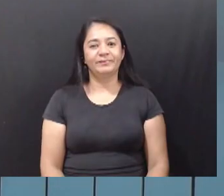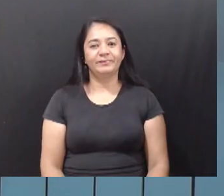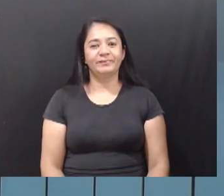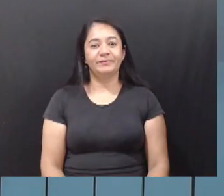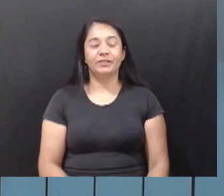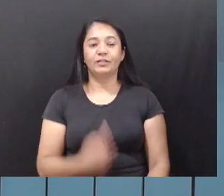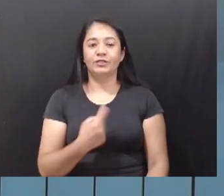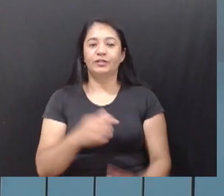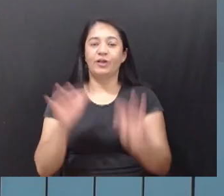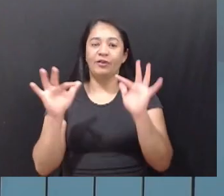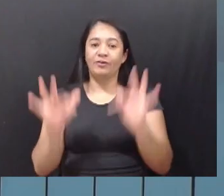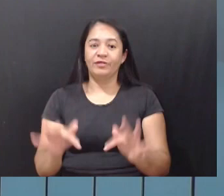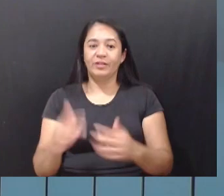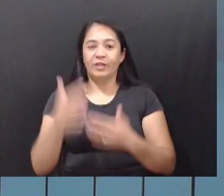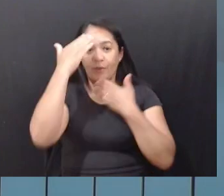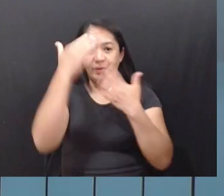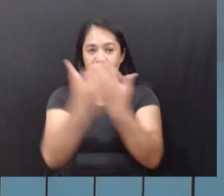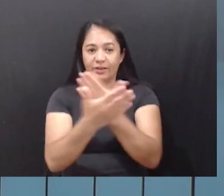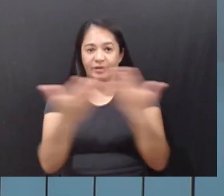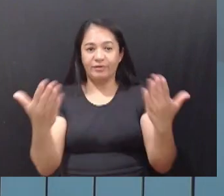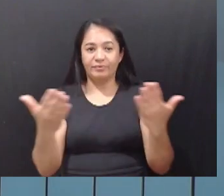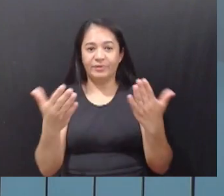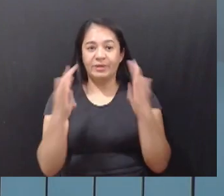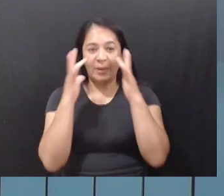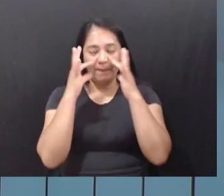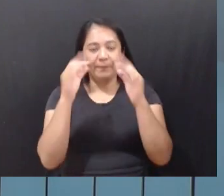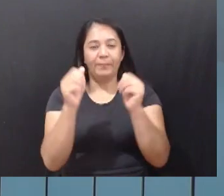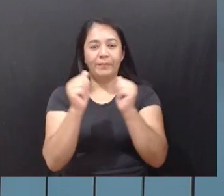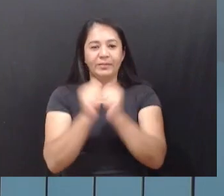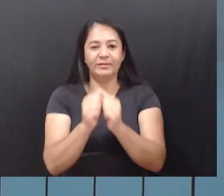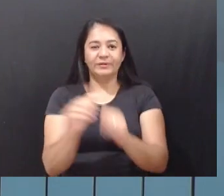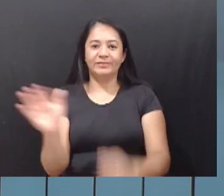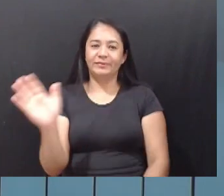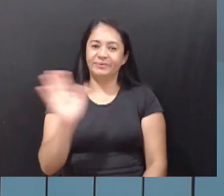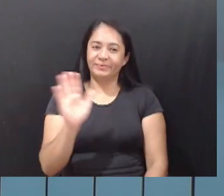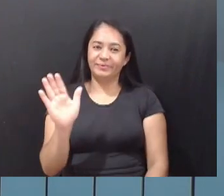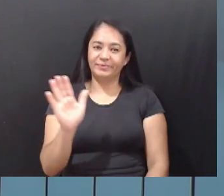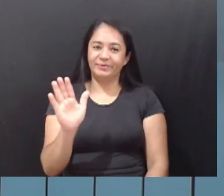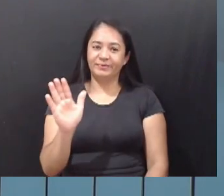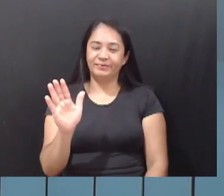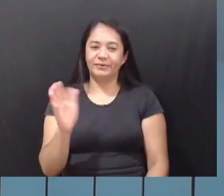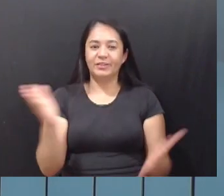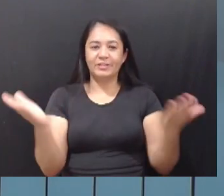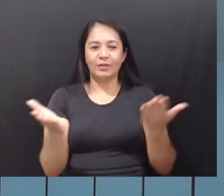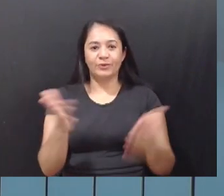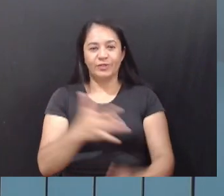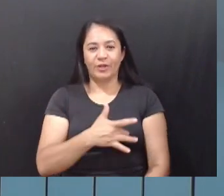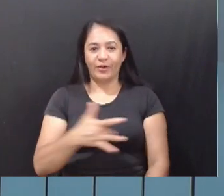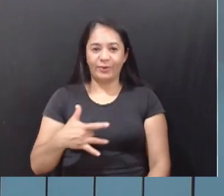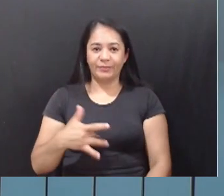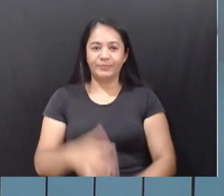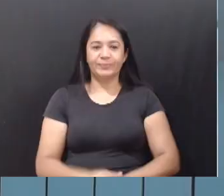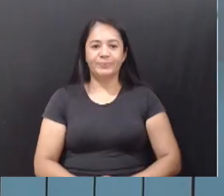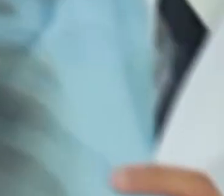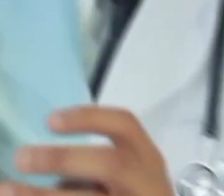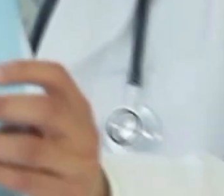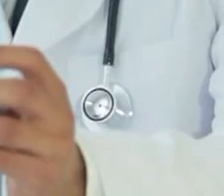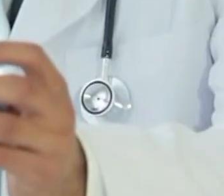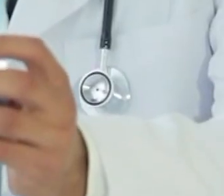A gente fica por aqui, obrigada a você pela companhia e até a próxima edição do Saúde Agora.